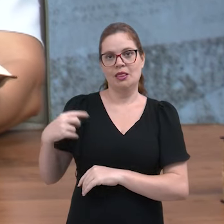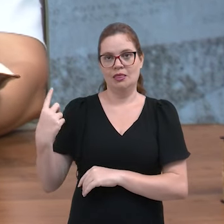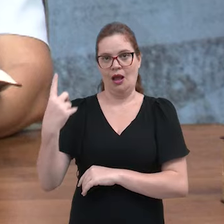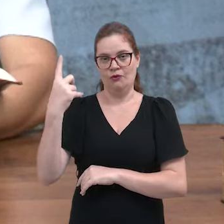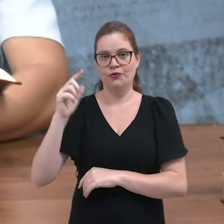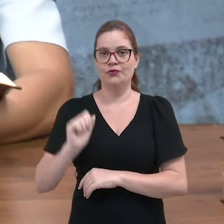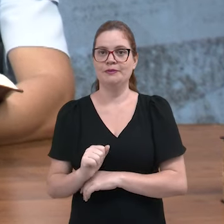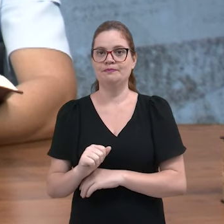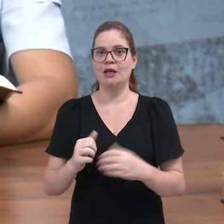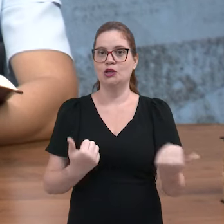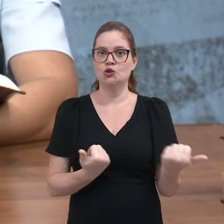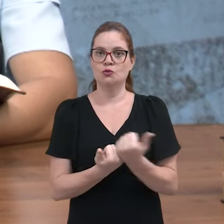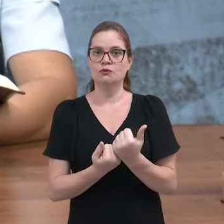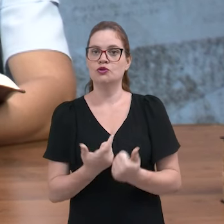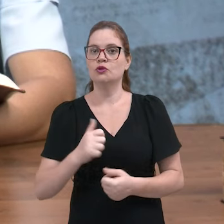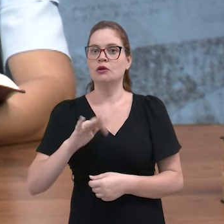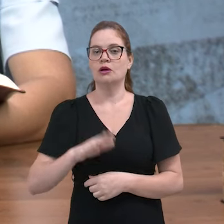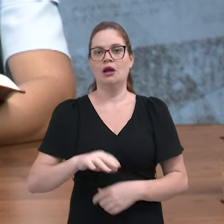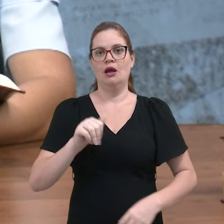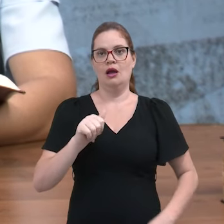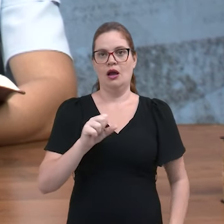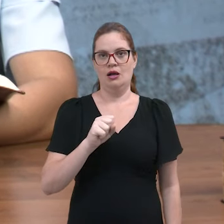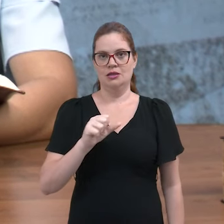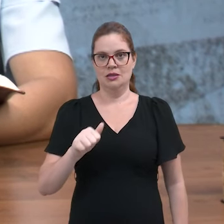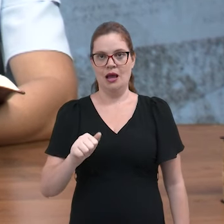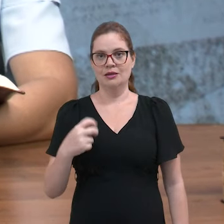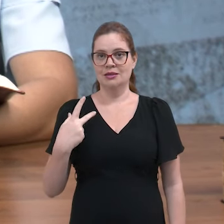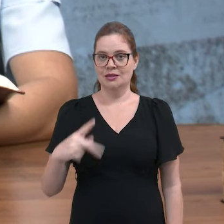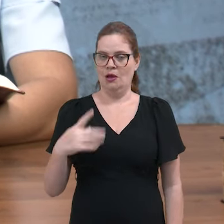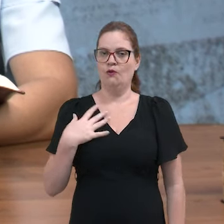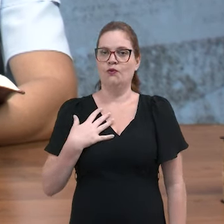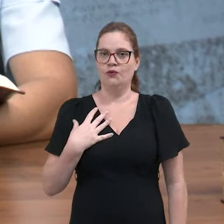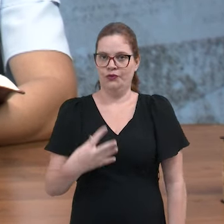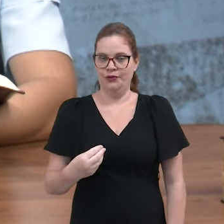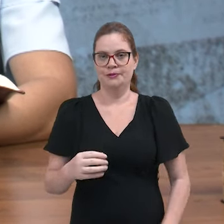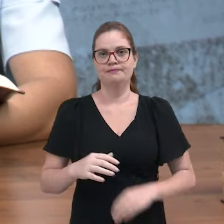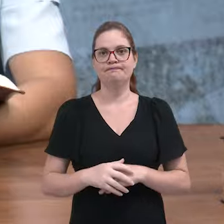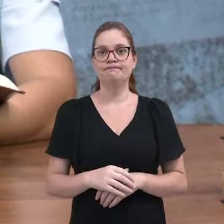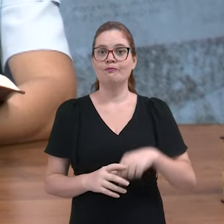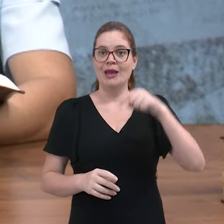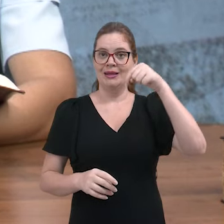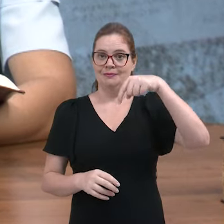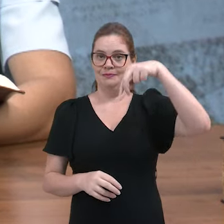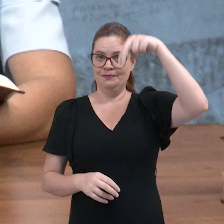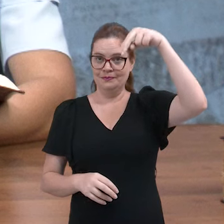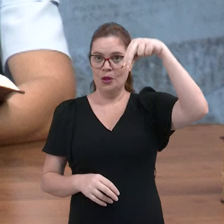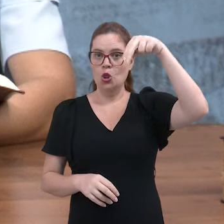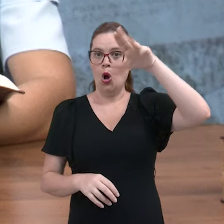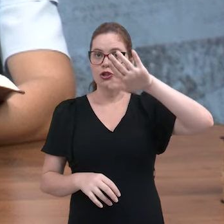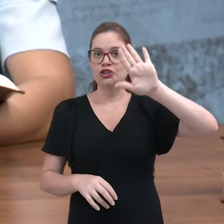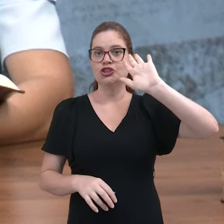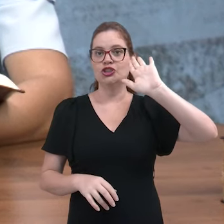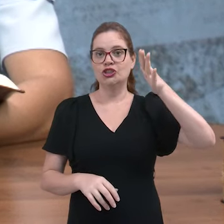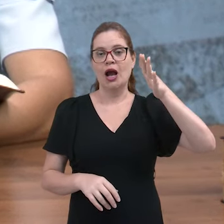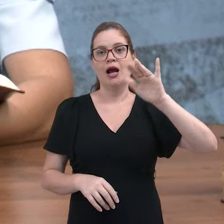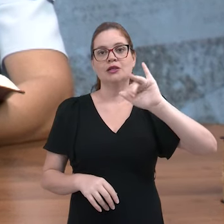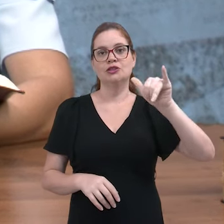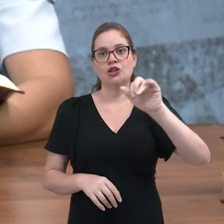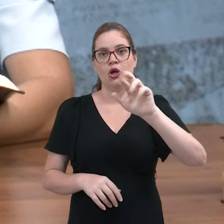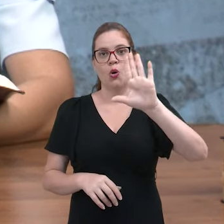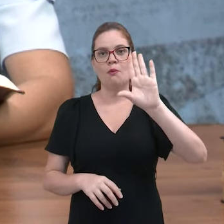em seu lugar. E no 20º ano de Jeroboão, rei de